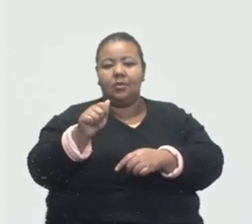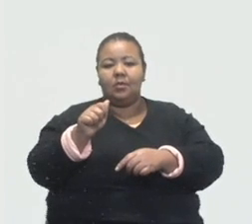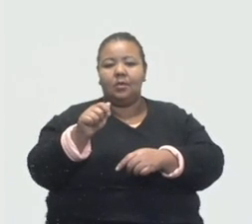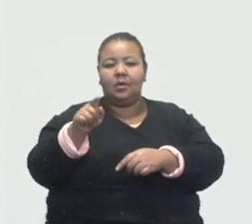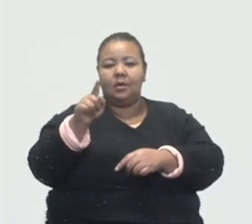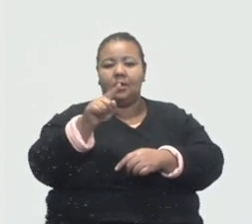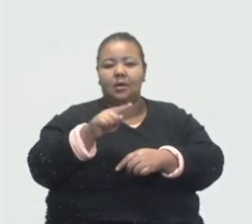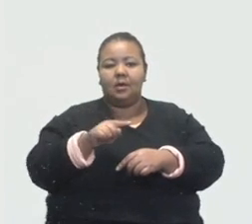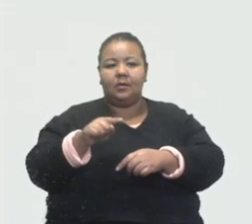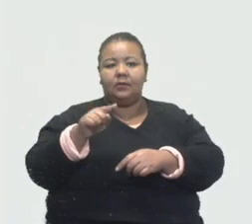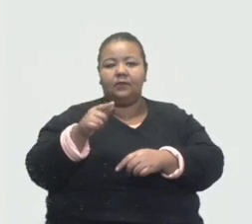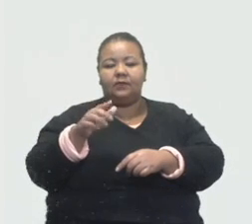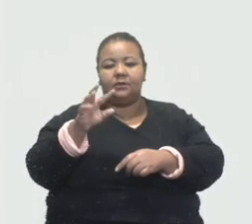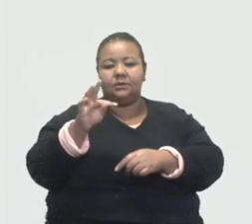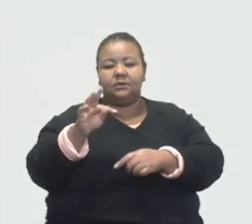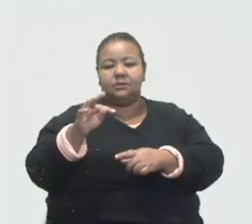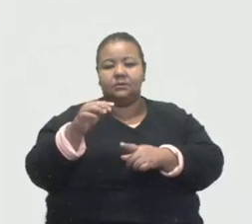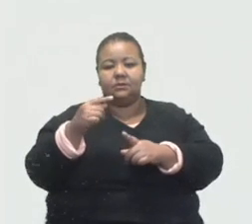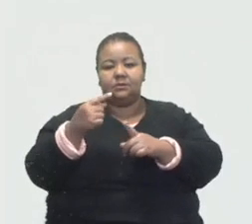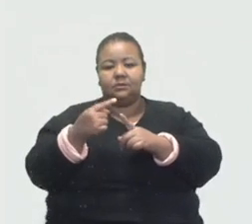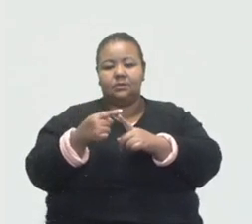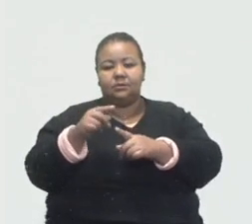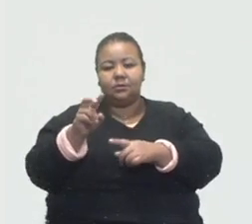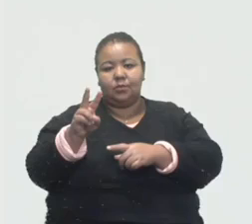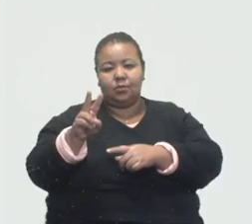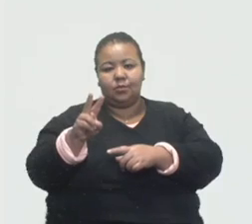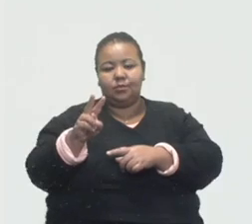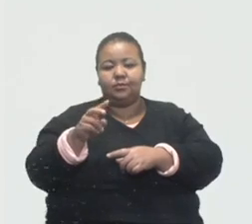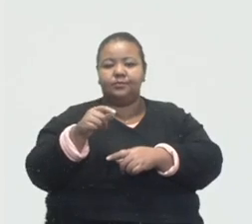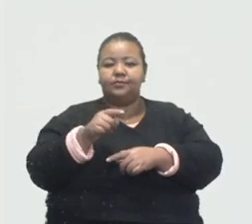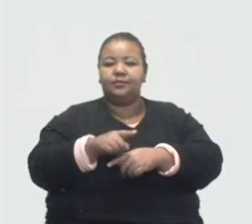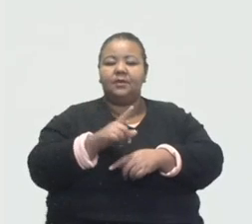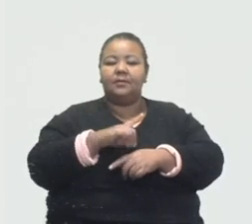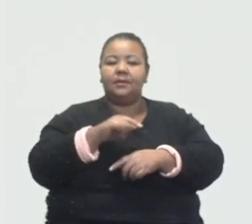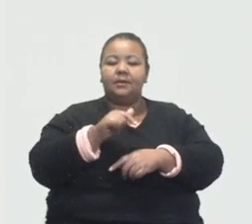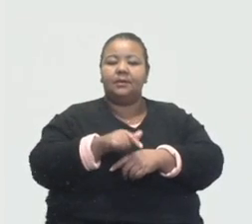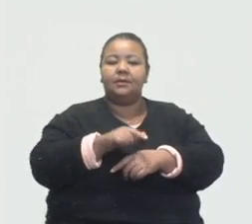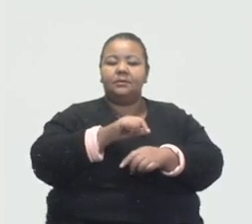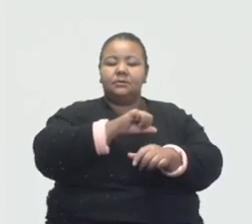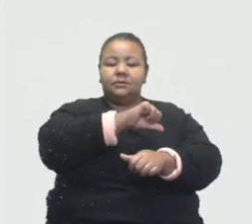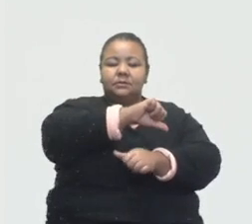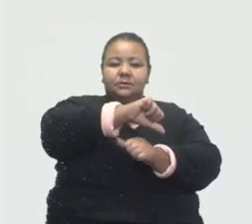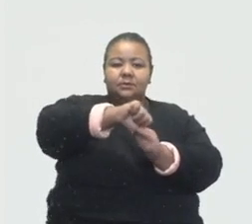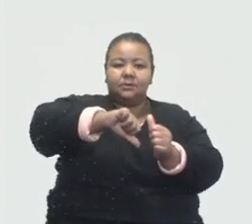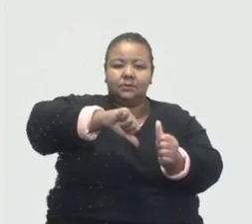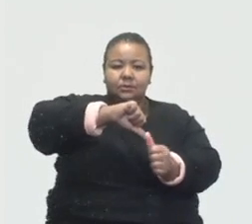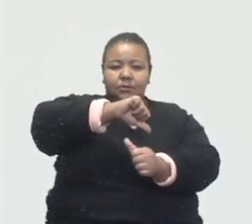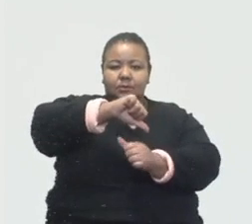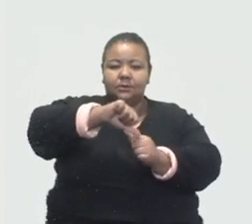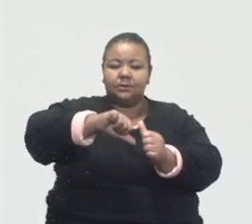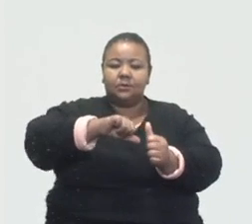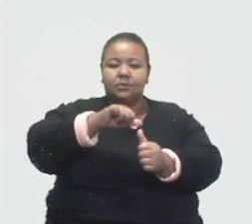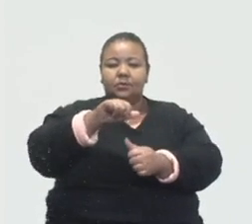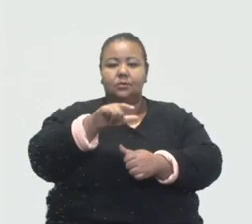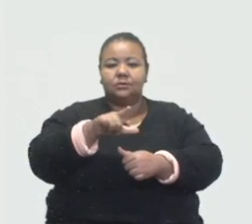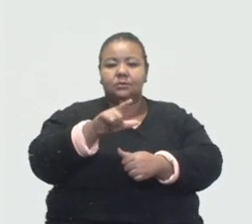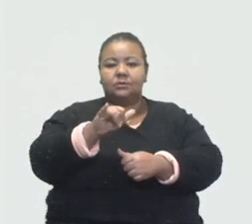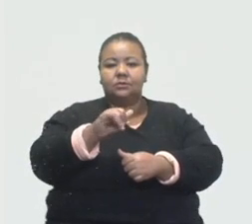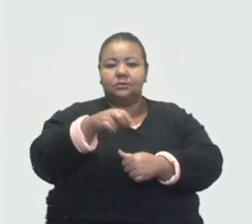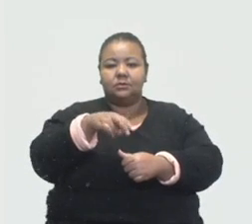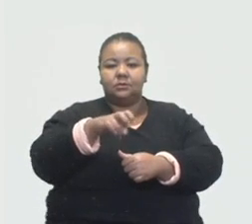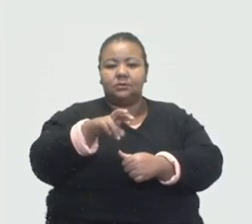ao alfa vezes a transformação de U. Então, para termos uma transformação linear, tem que